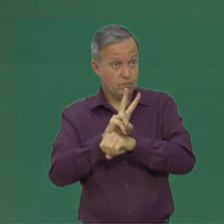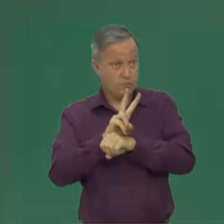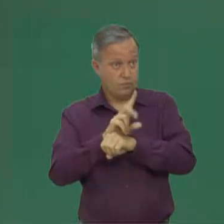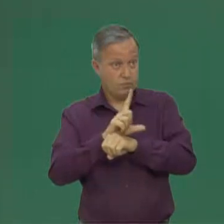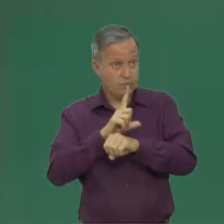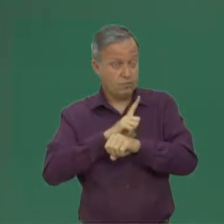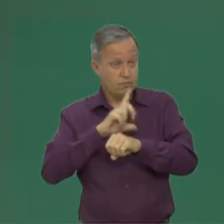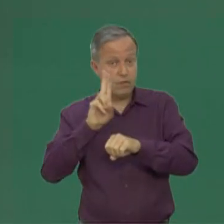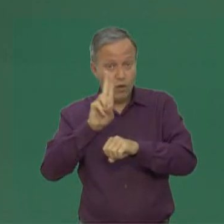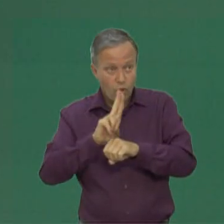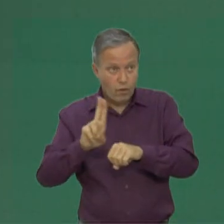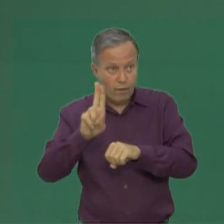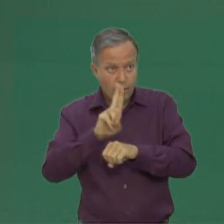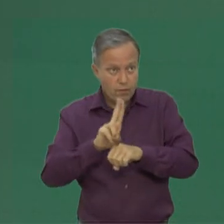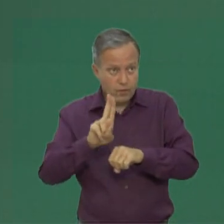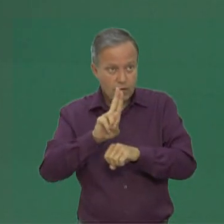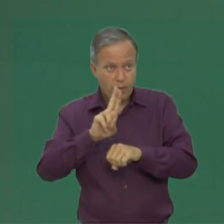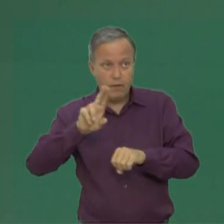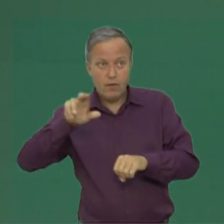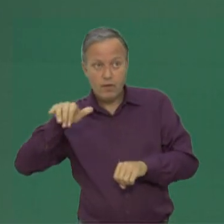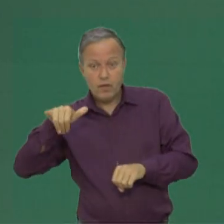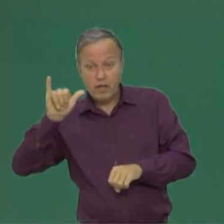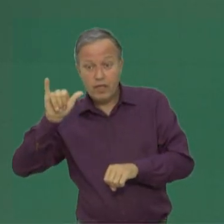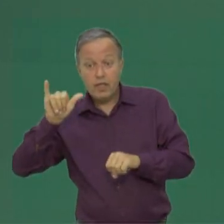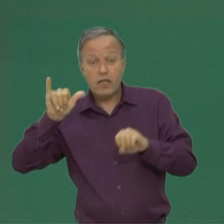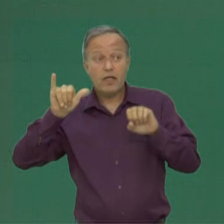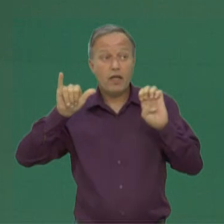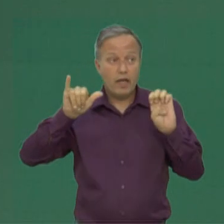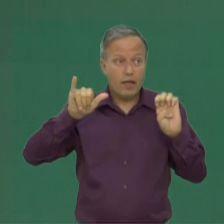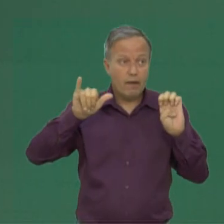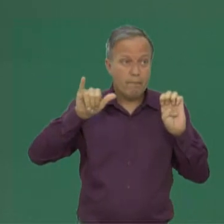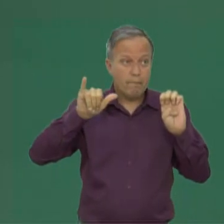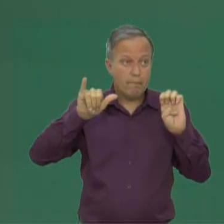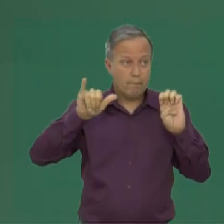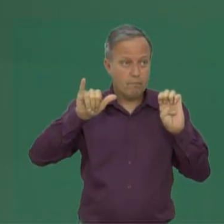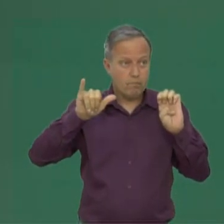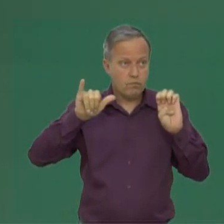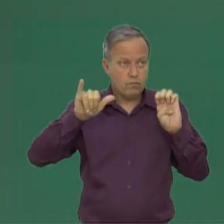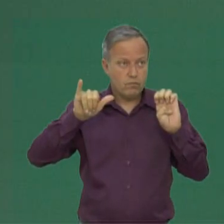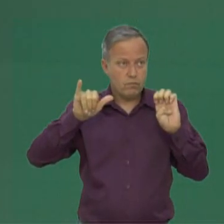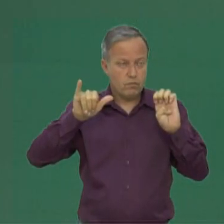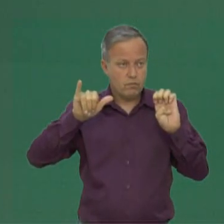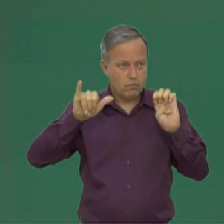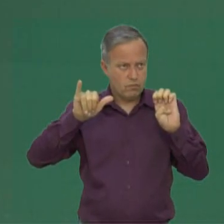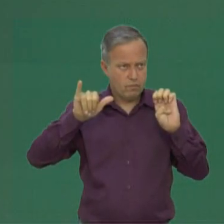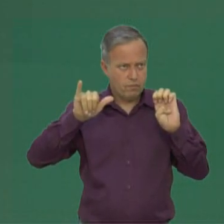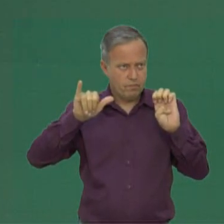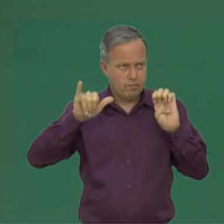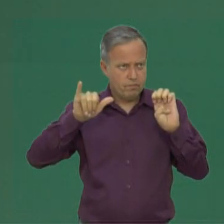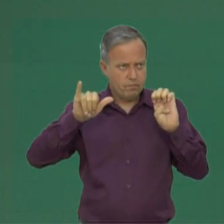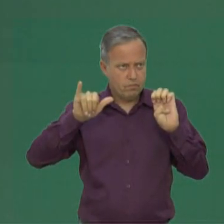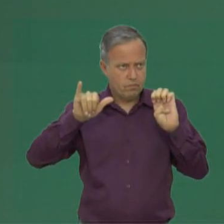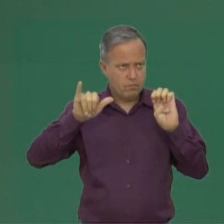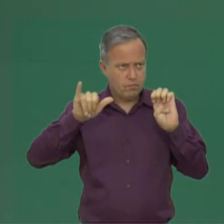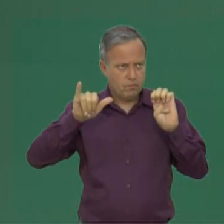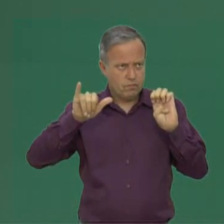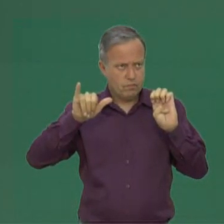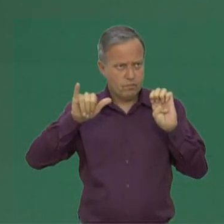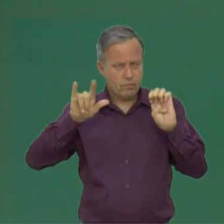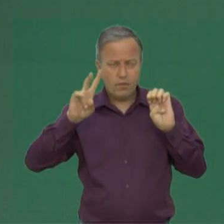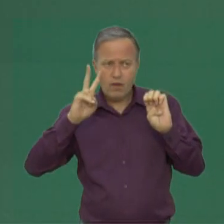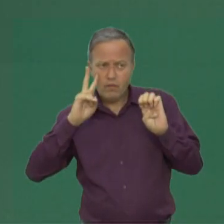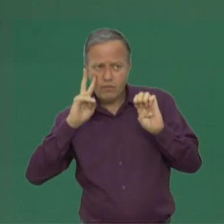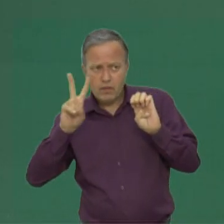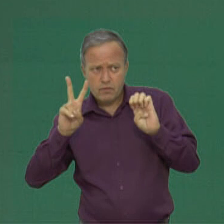Empleo de Y ou E. Em alguns casos, você vai empregar la Y, em